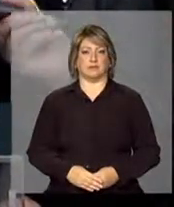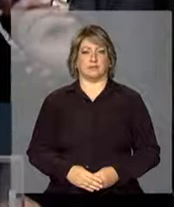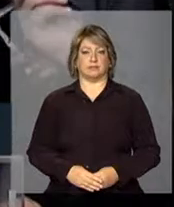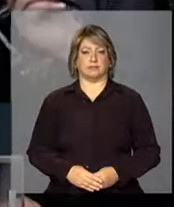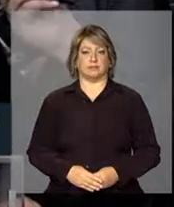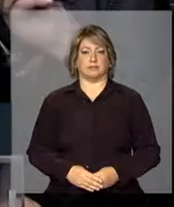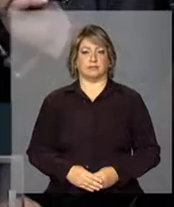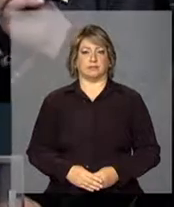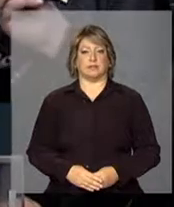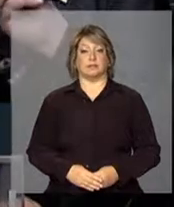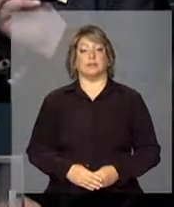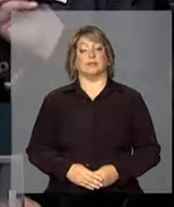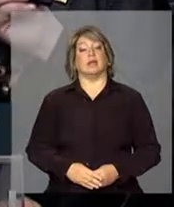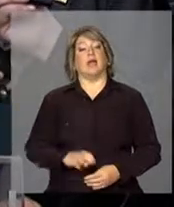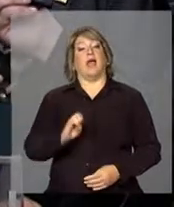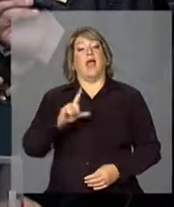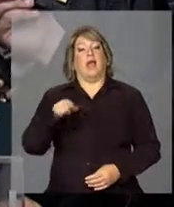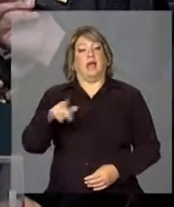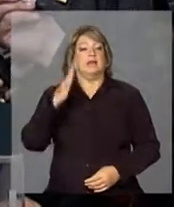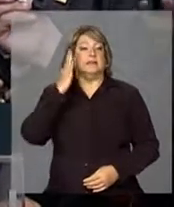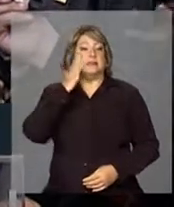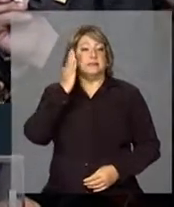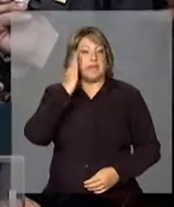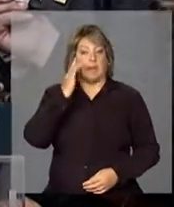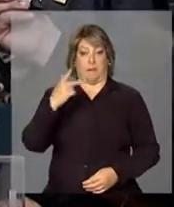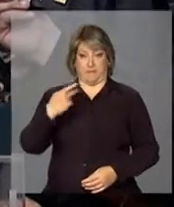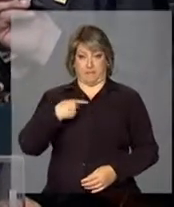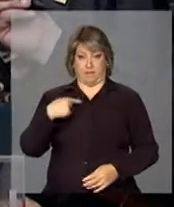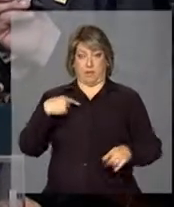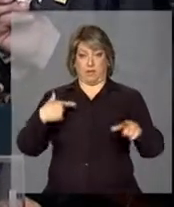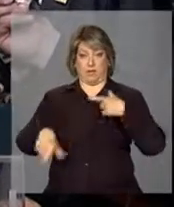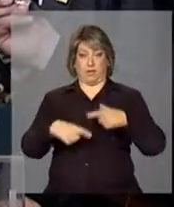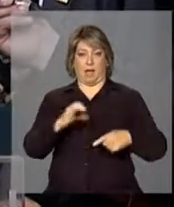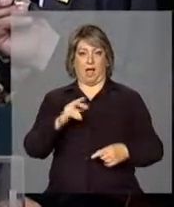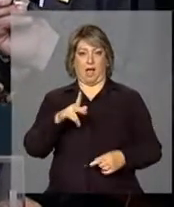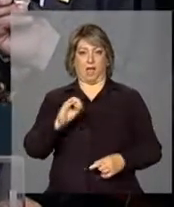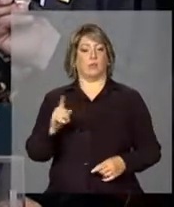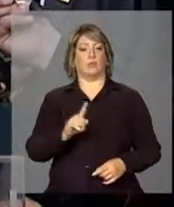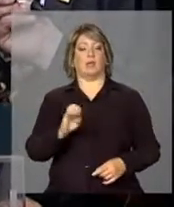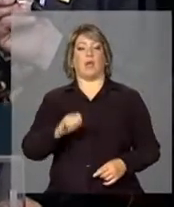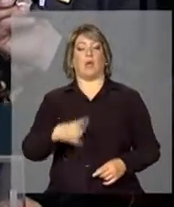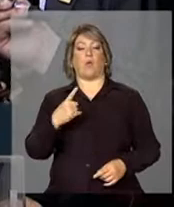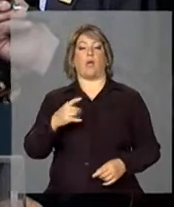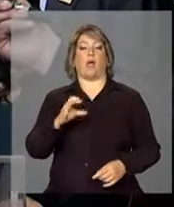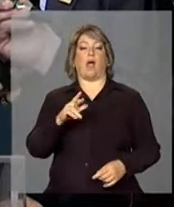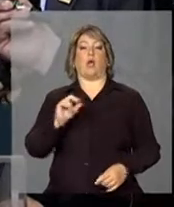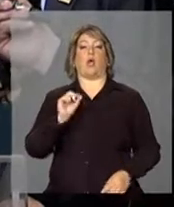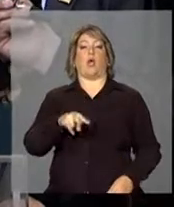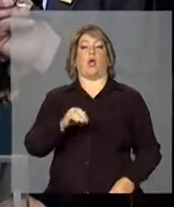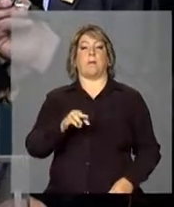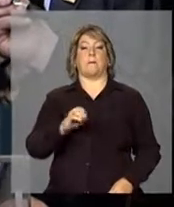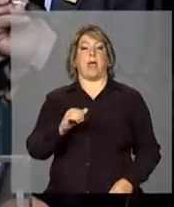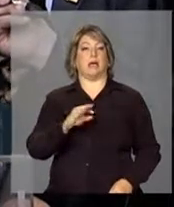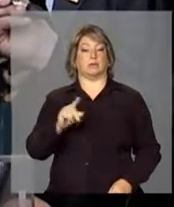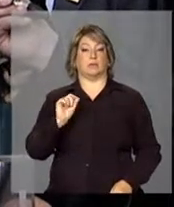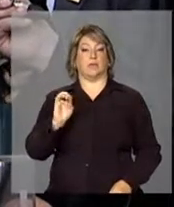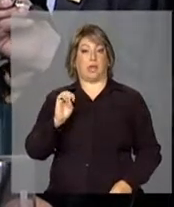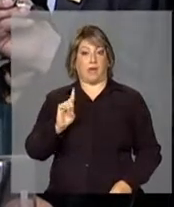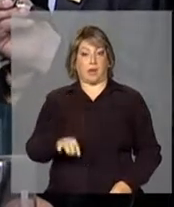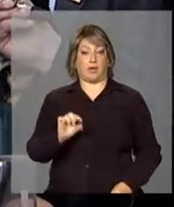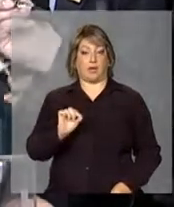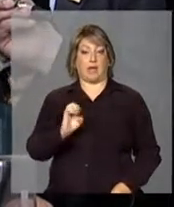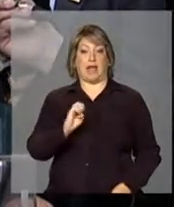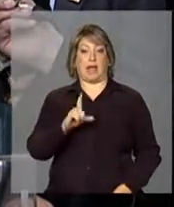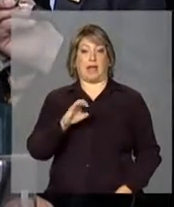pedir a sua... Ela sabe que o meu cargo não é um cargo de nomeação, é um cargo de